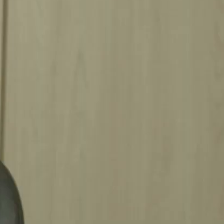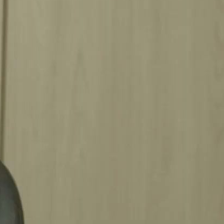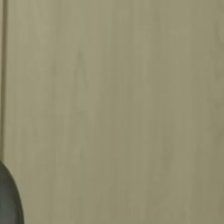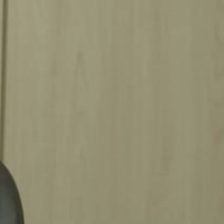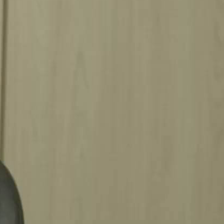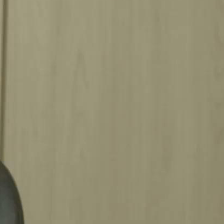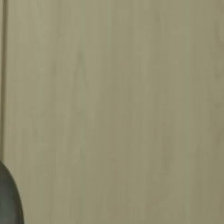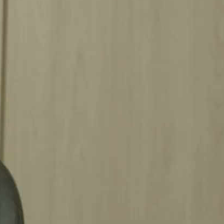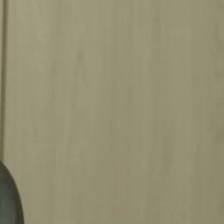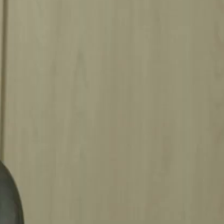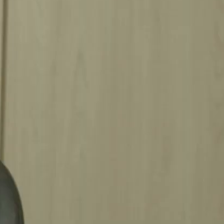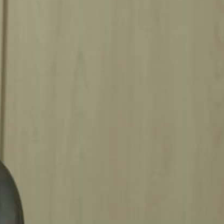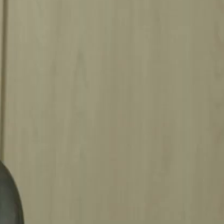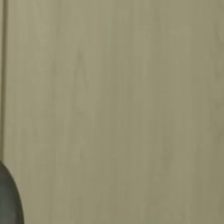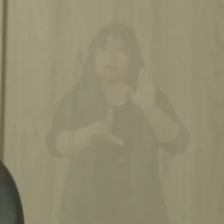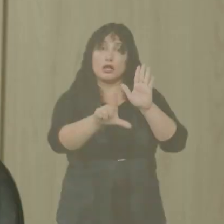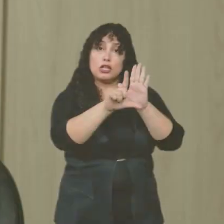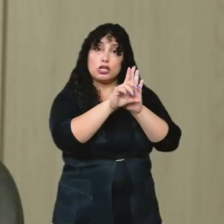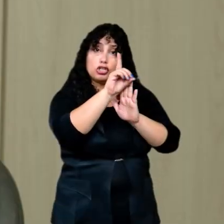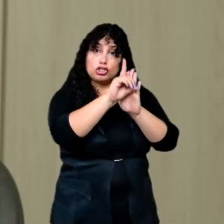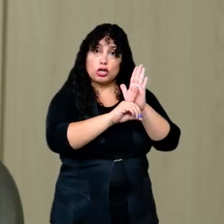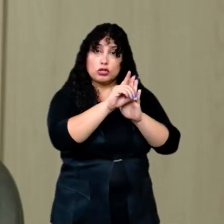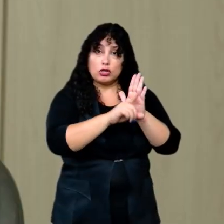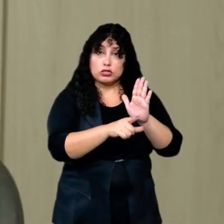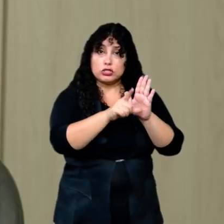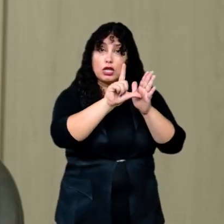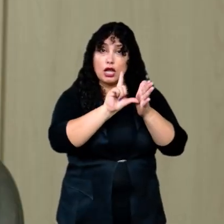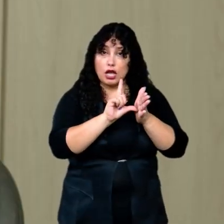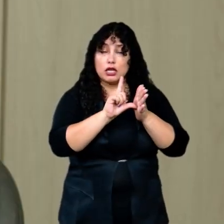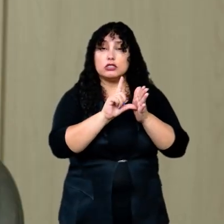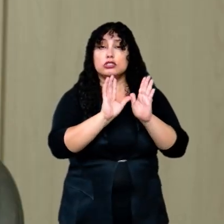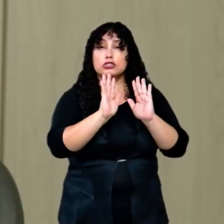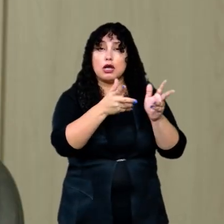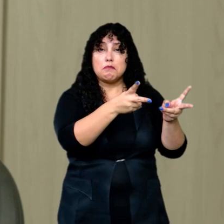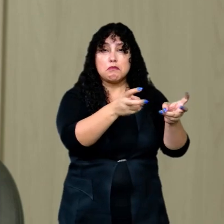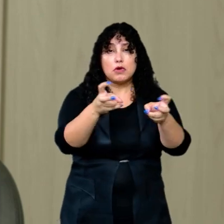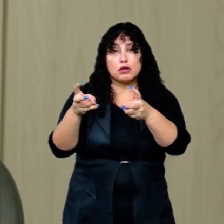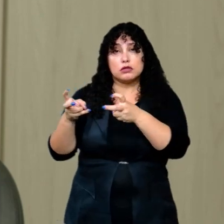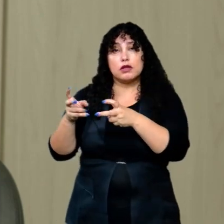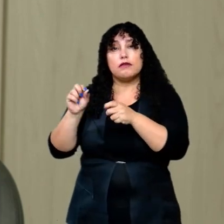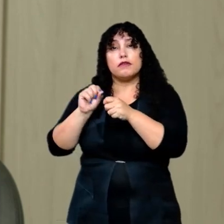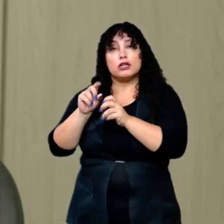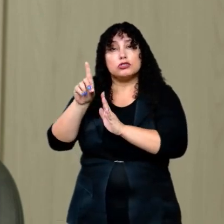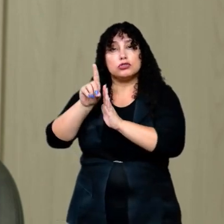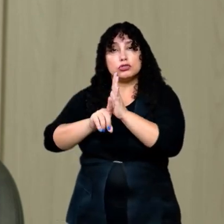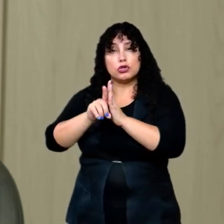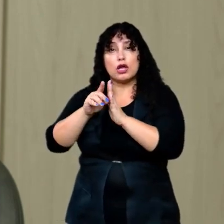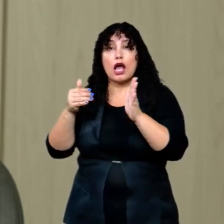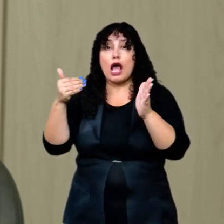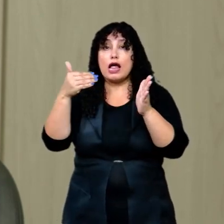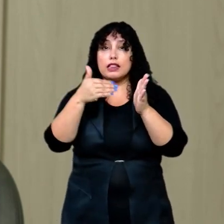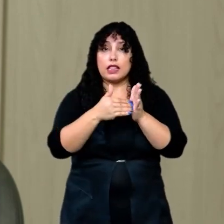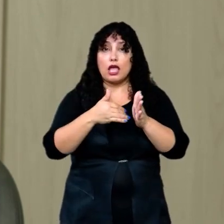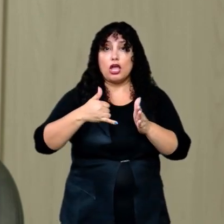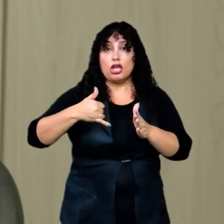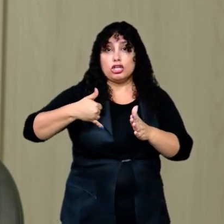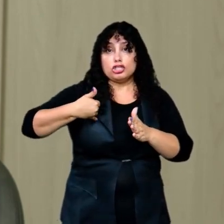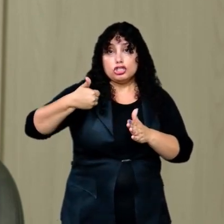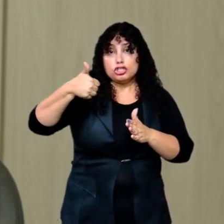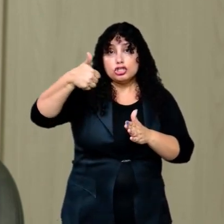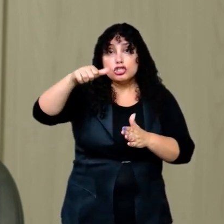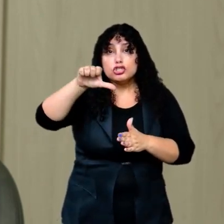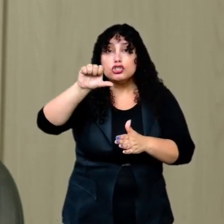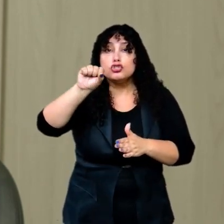lei. Como eu falei, a gente tem uma lei do diagnóstico precoce, né, que já prevê que faça o diagnóstico até os 18 meses, então